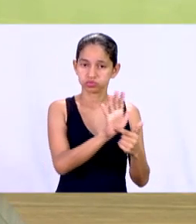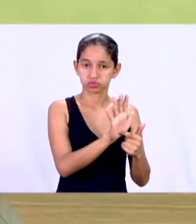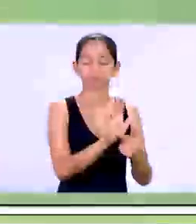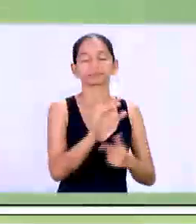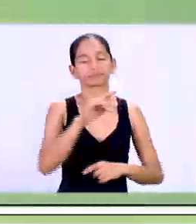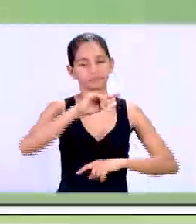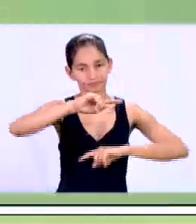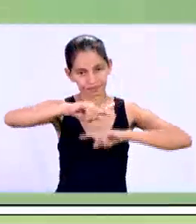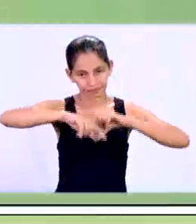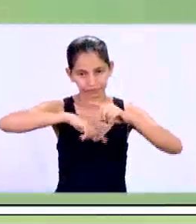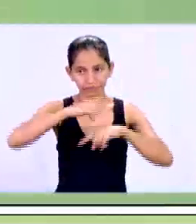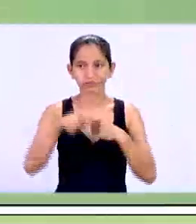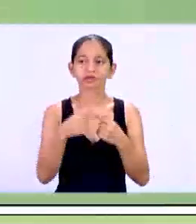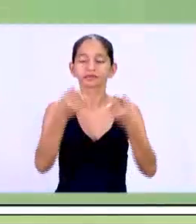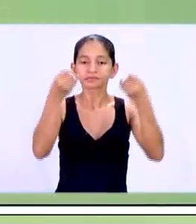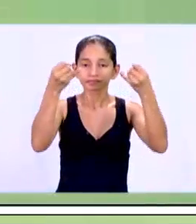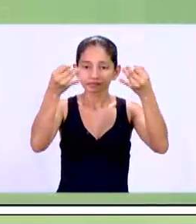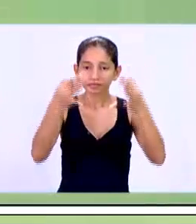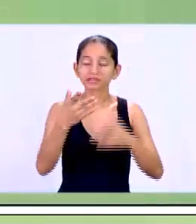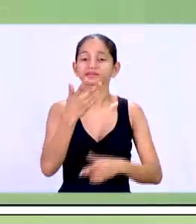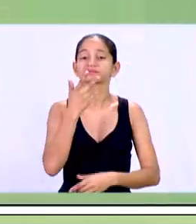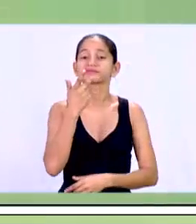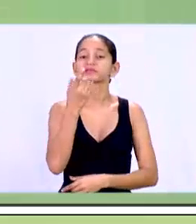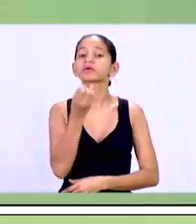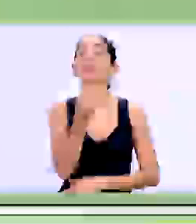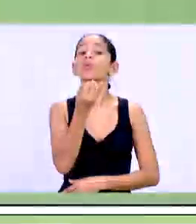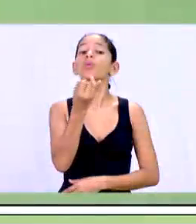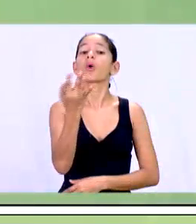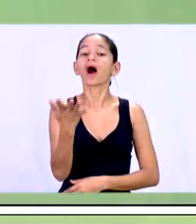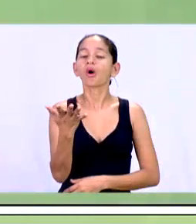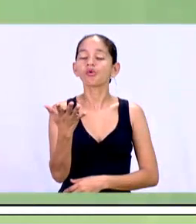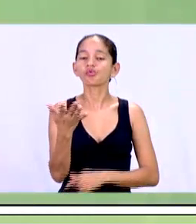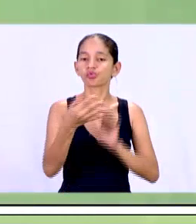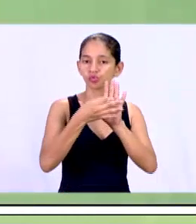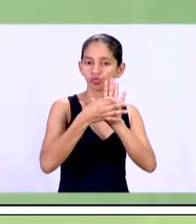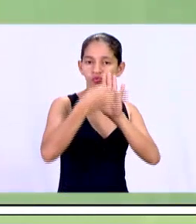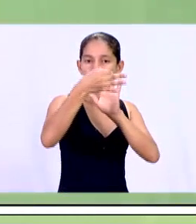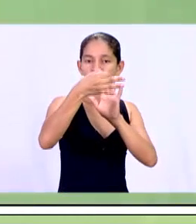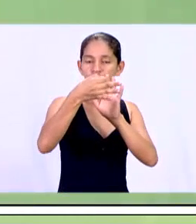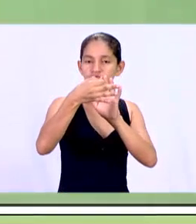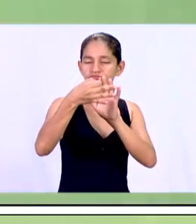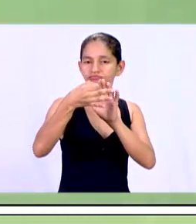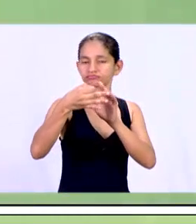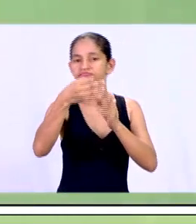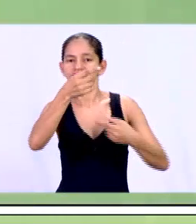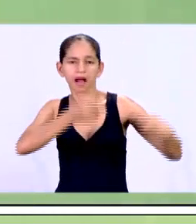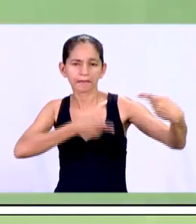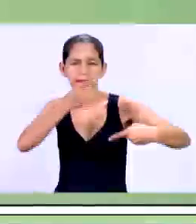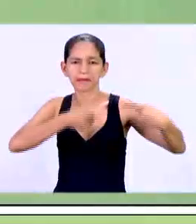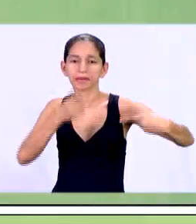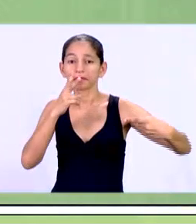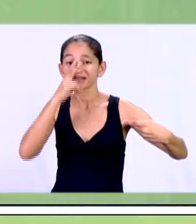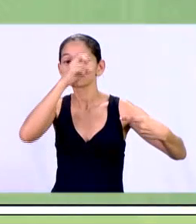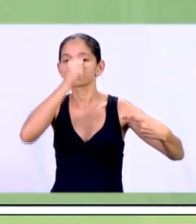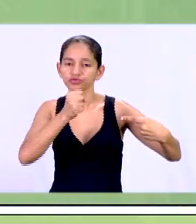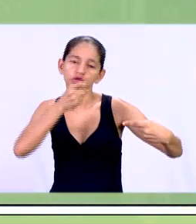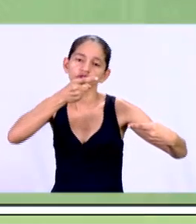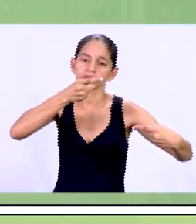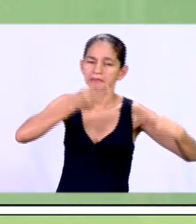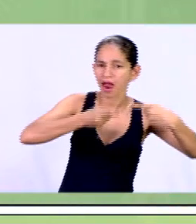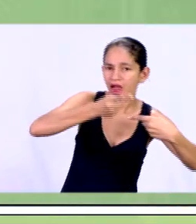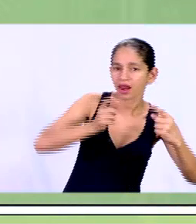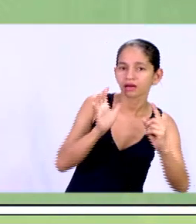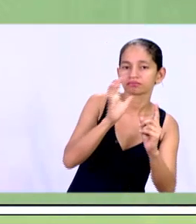instante, nós temos aí o discurso dominante. Tende a anular a autoridade do outro. É interessante nós pensarmos nesse